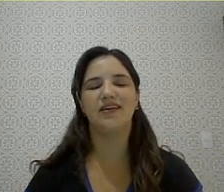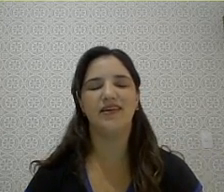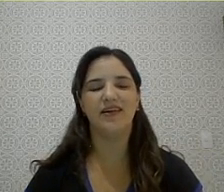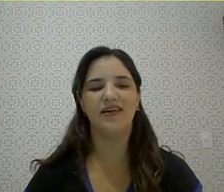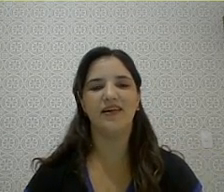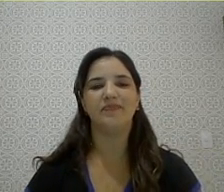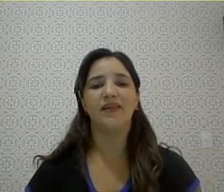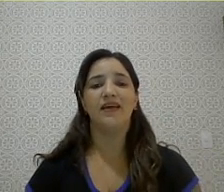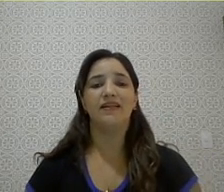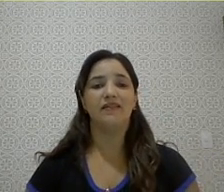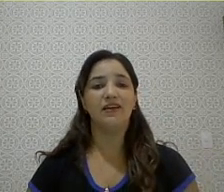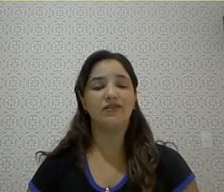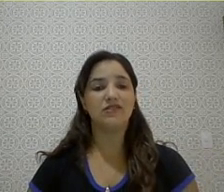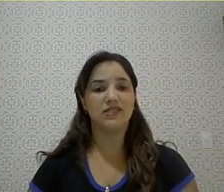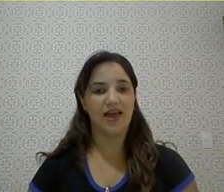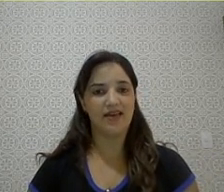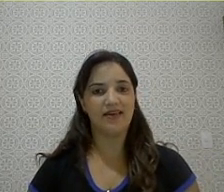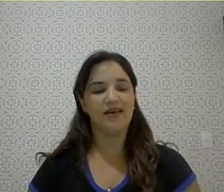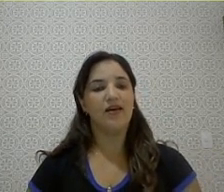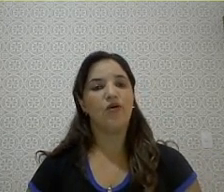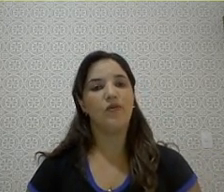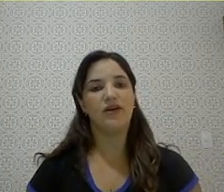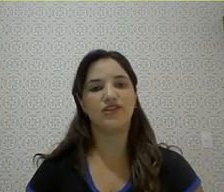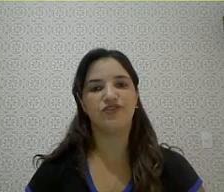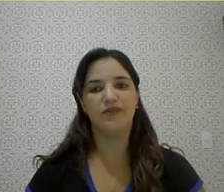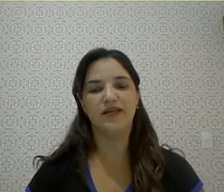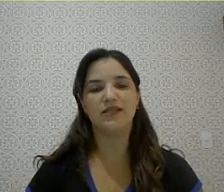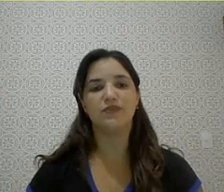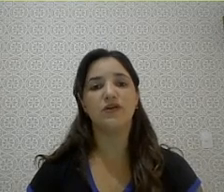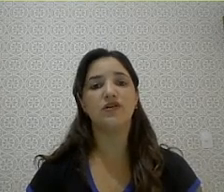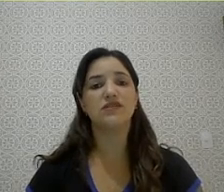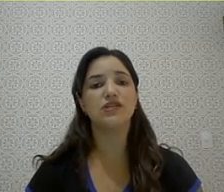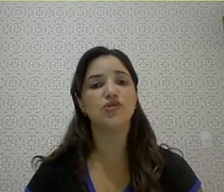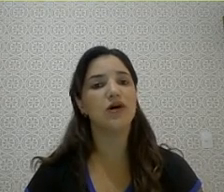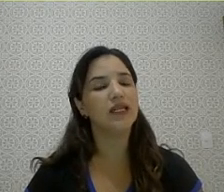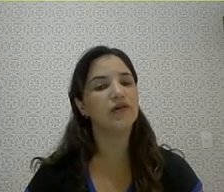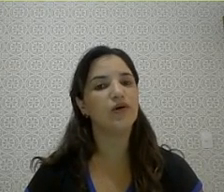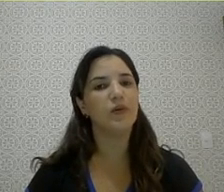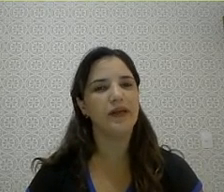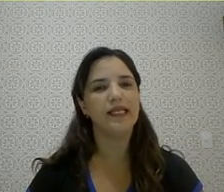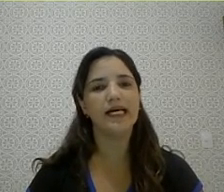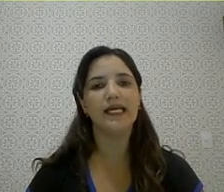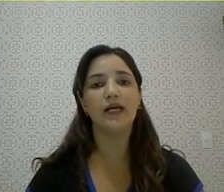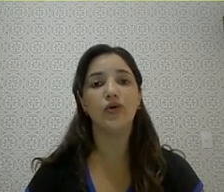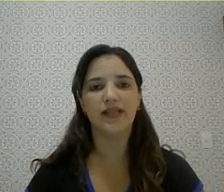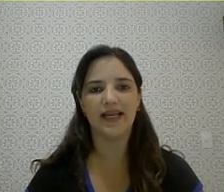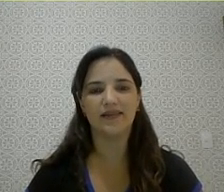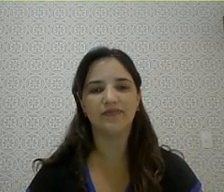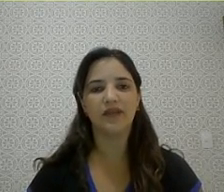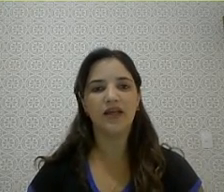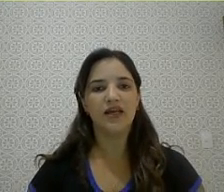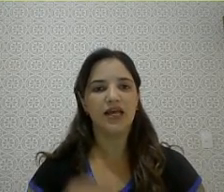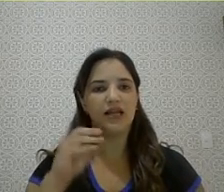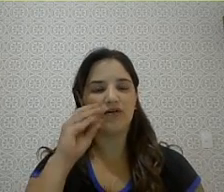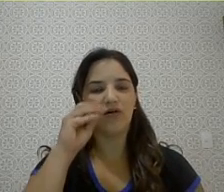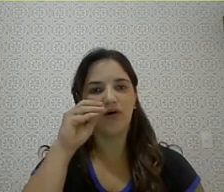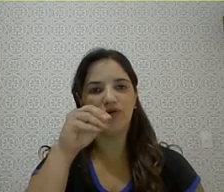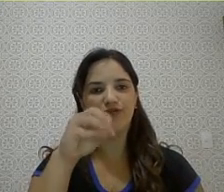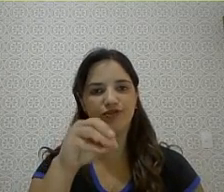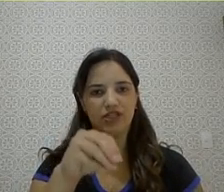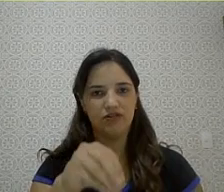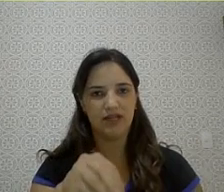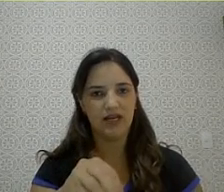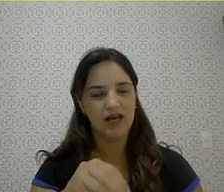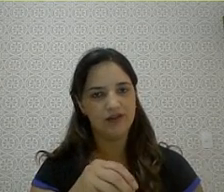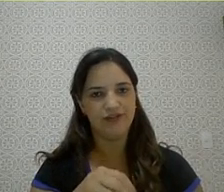Isso aí! Então ele consegue comer as formigas por causa da sua língua comprida e grudenta. Ele